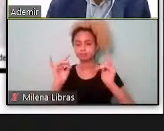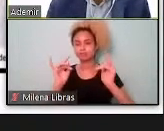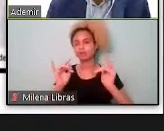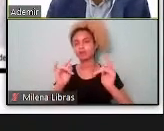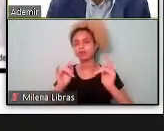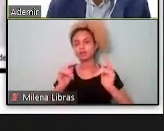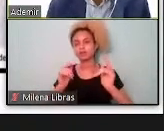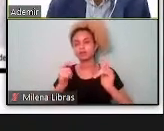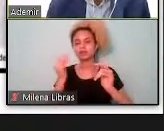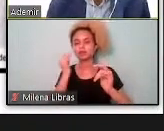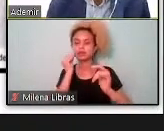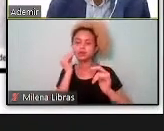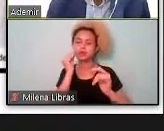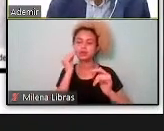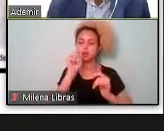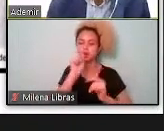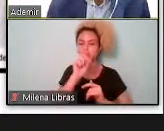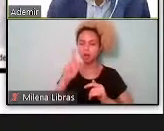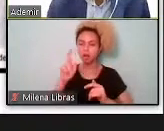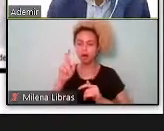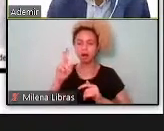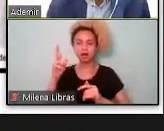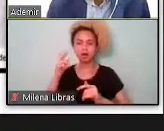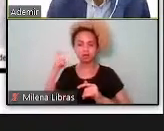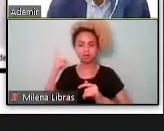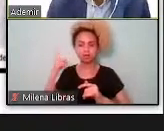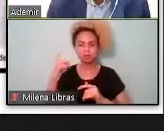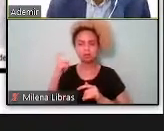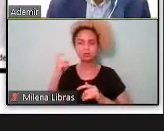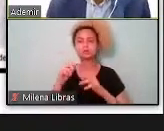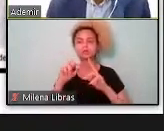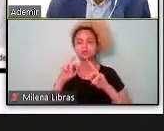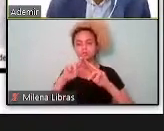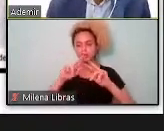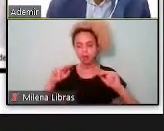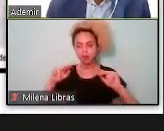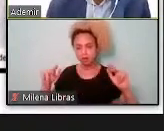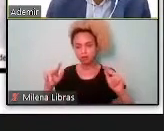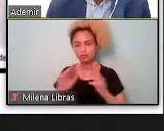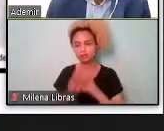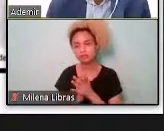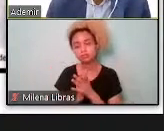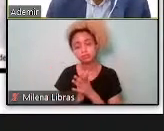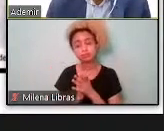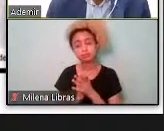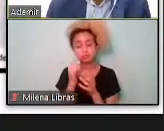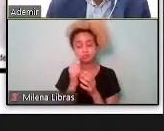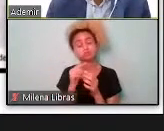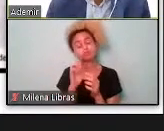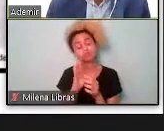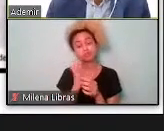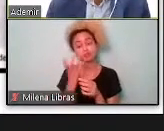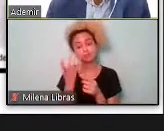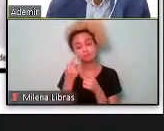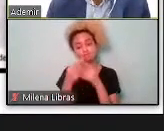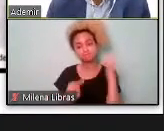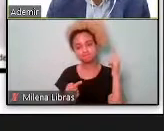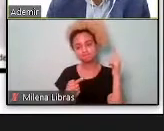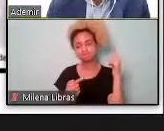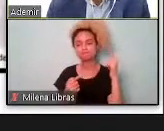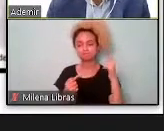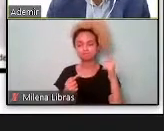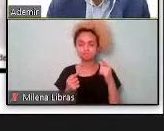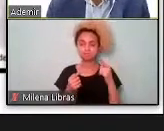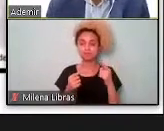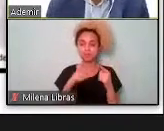equipamentos de ar-condicionado, som, equipamentos diversos nessa igreja, e veio um colapso, né, do todo